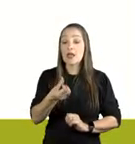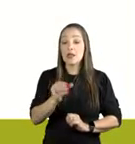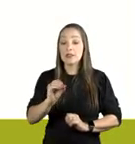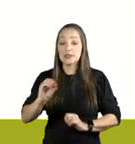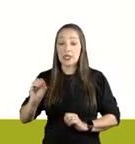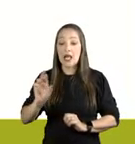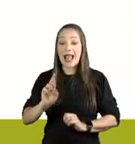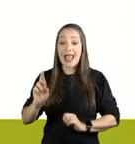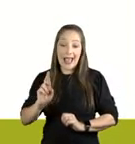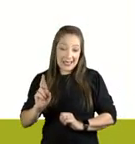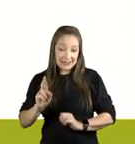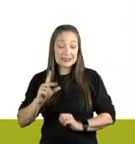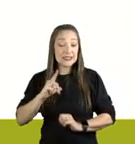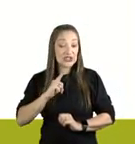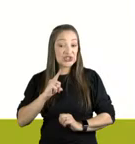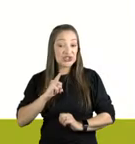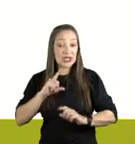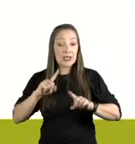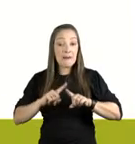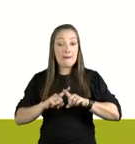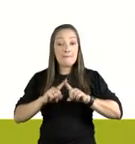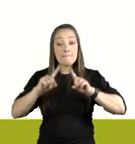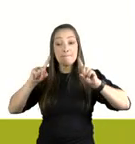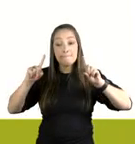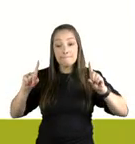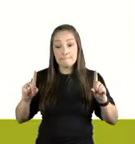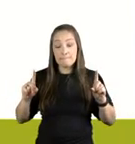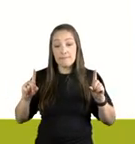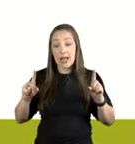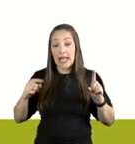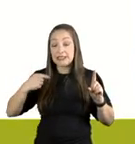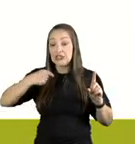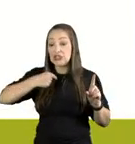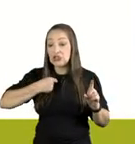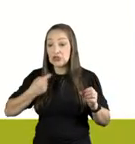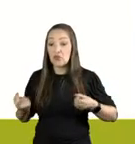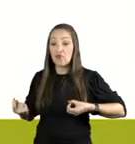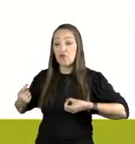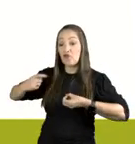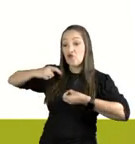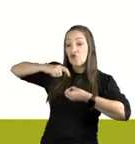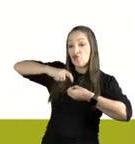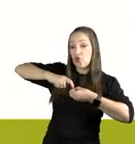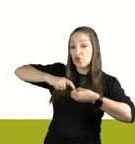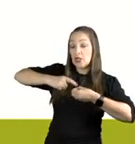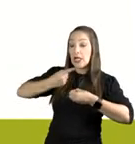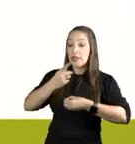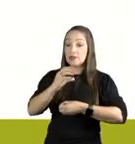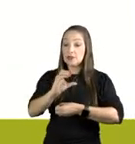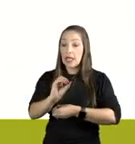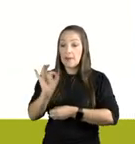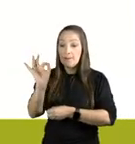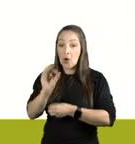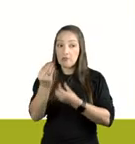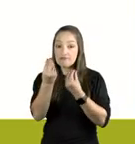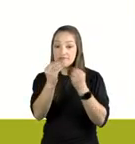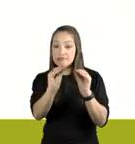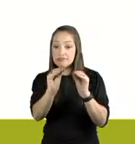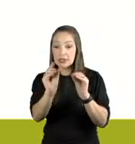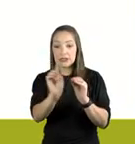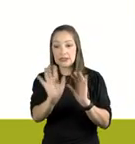R$600, só que eu não estou mais, voltando, aqui eu estou colocando 10%.